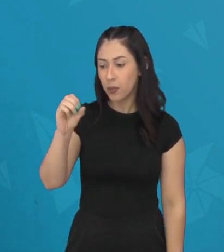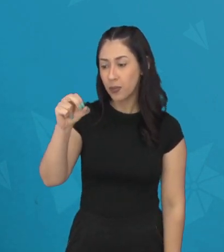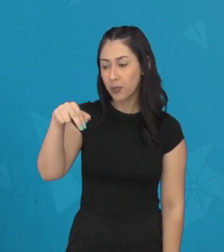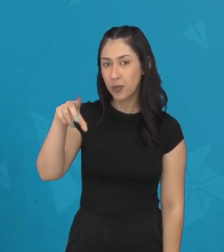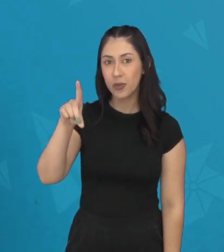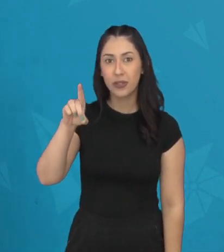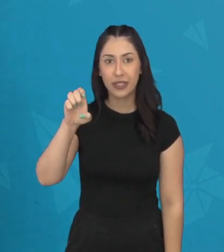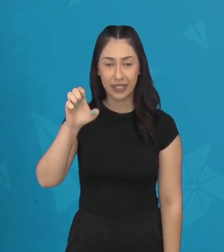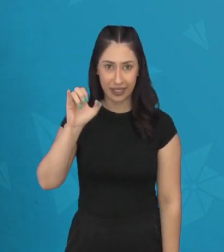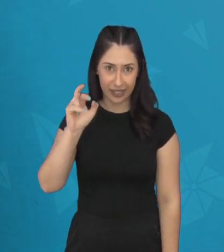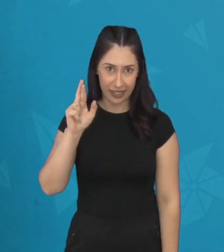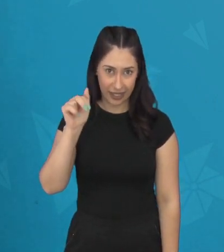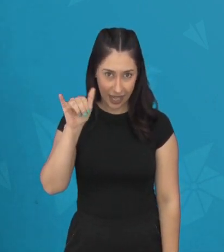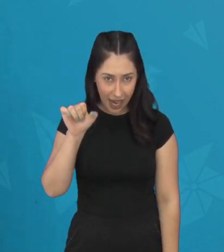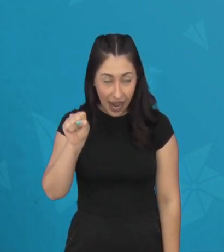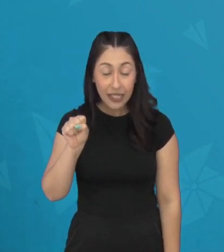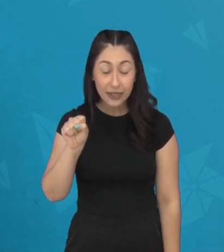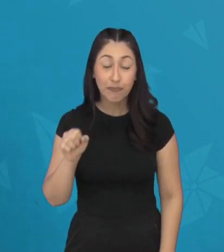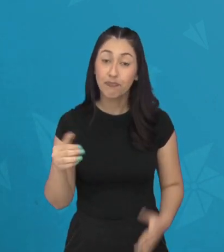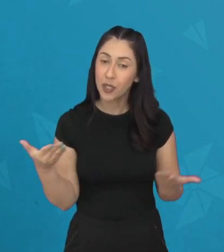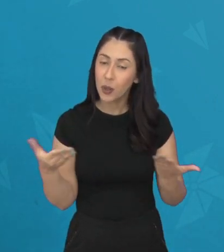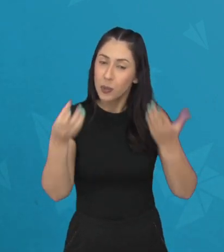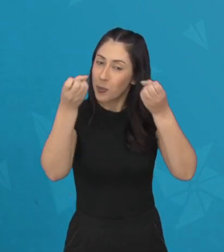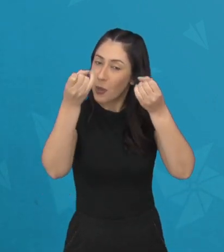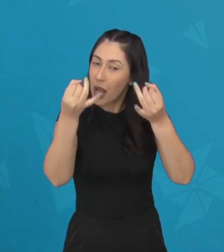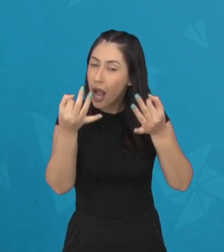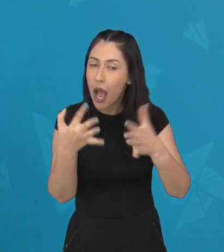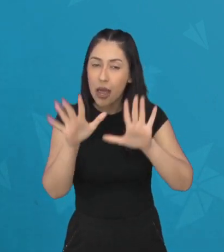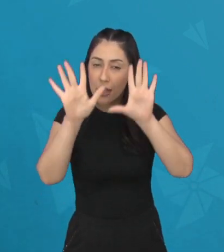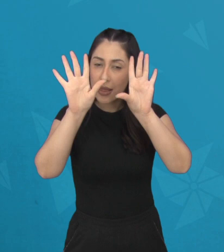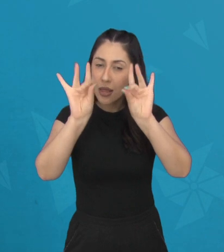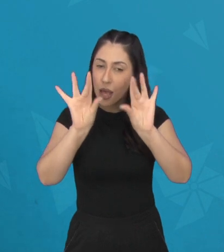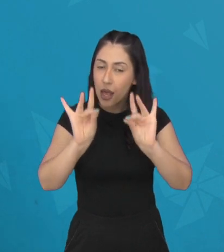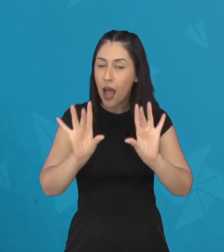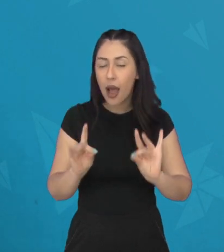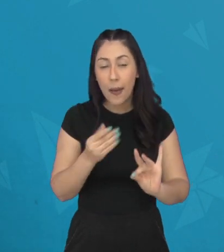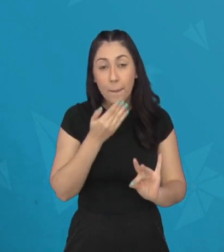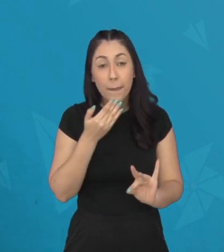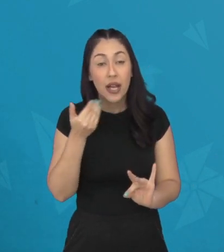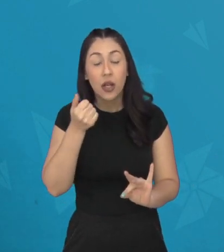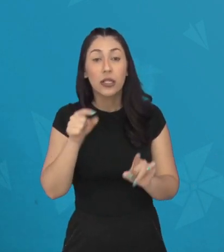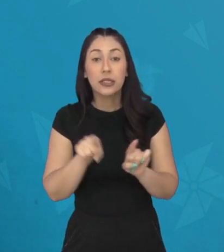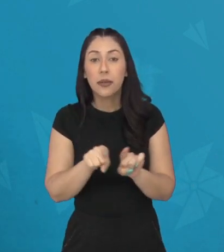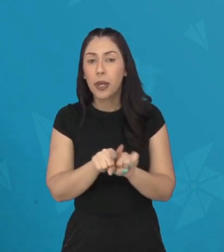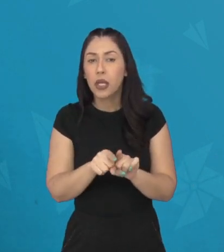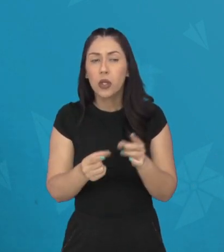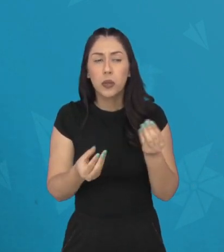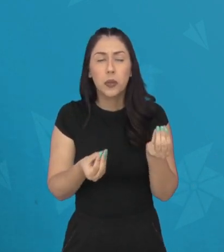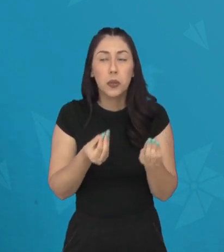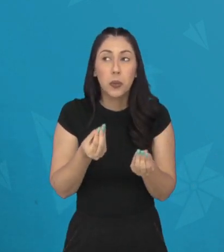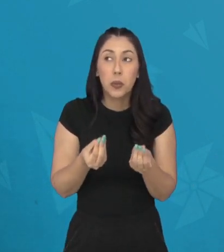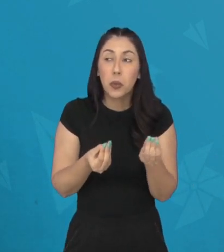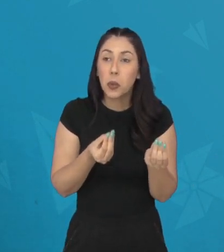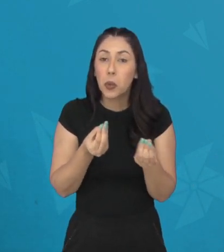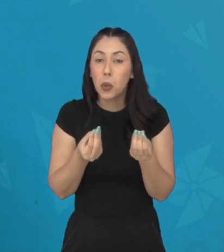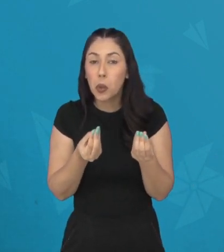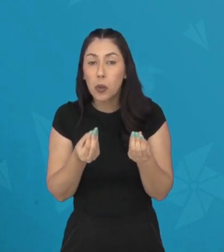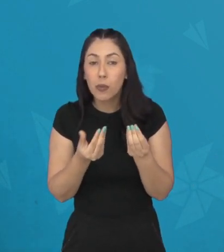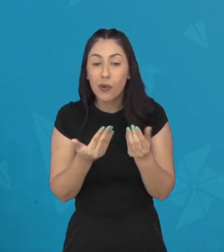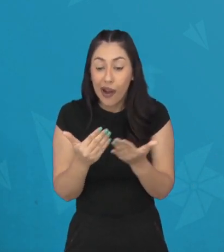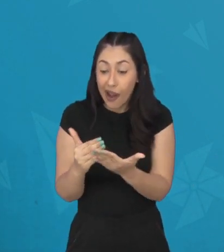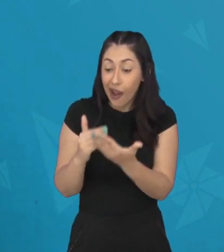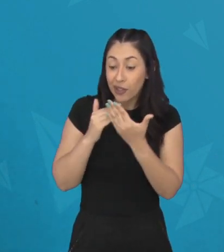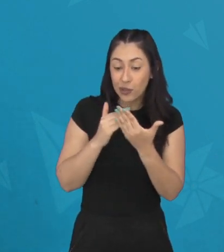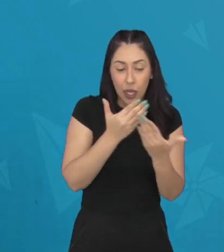um pouco mais sobre essas leis ponderais, explicando cada uma delas e como elas ajudam ali a gente a estudar e entender